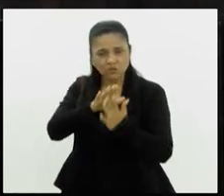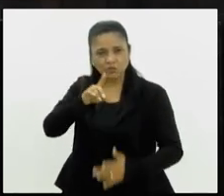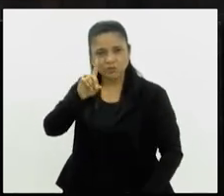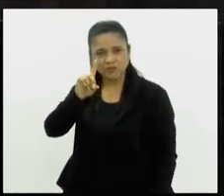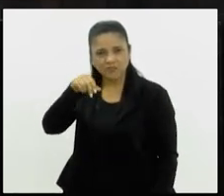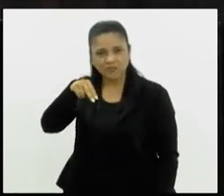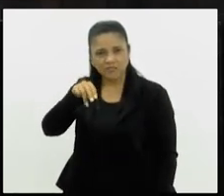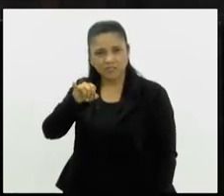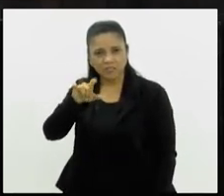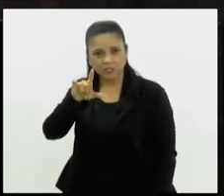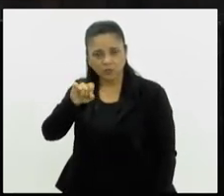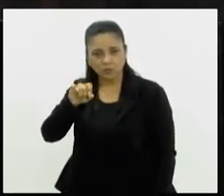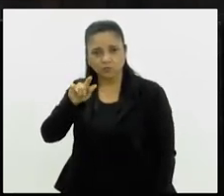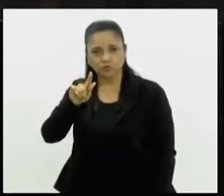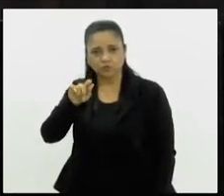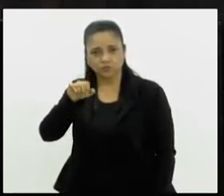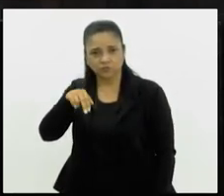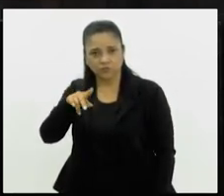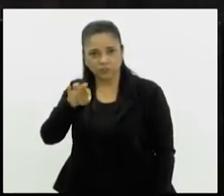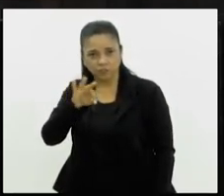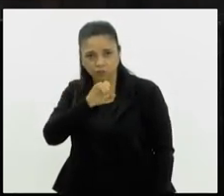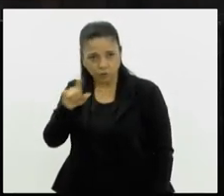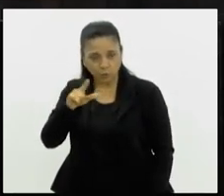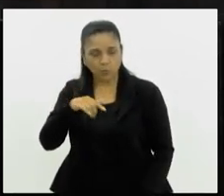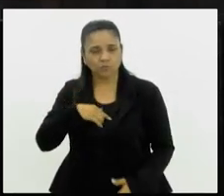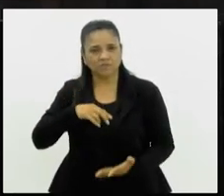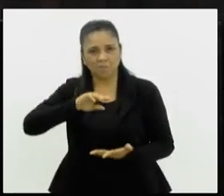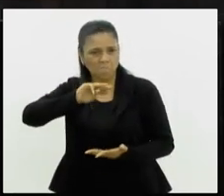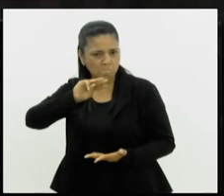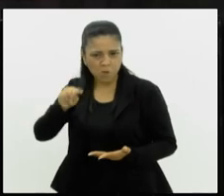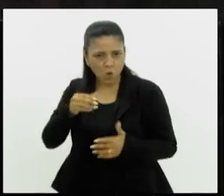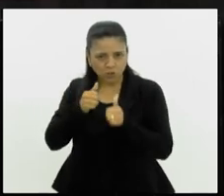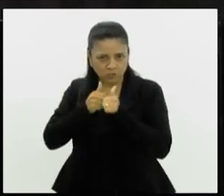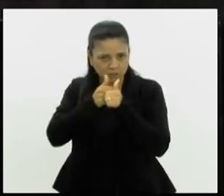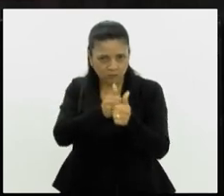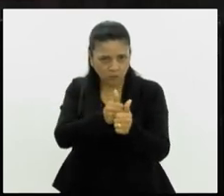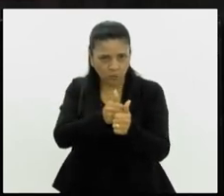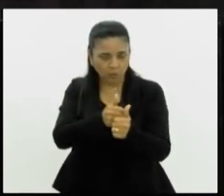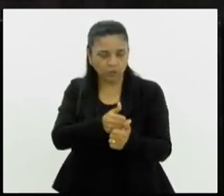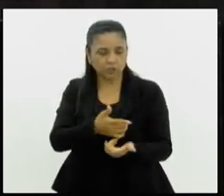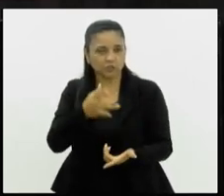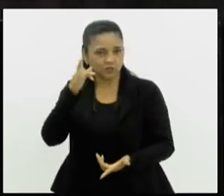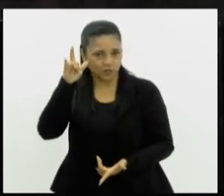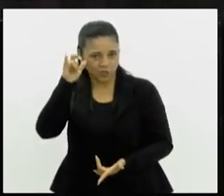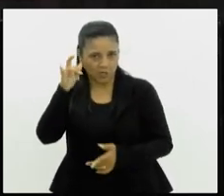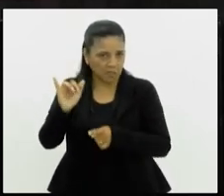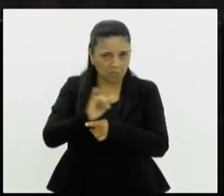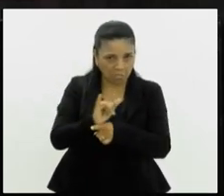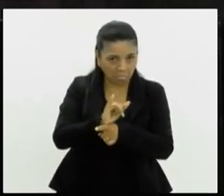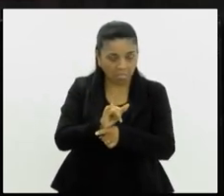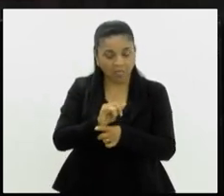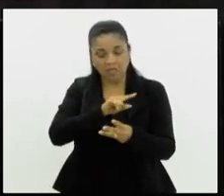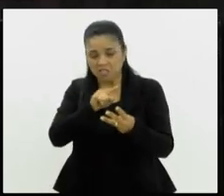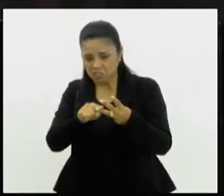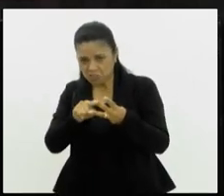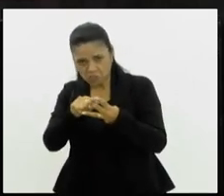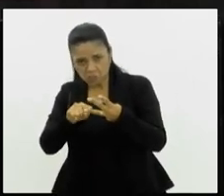certeza seus milhões de seguidores, e àqueles que o seguem também, e a esses dois rapazes aí,